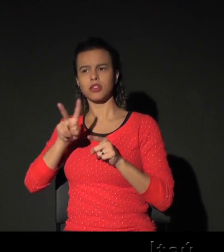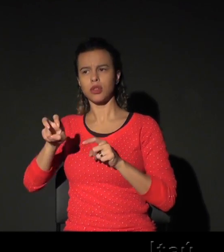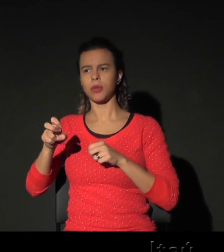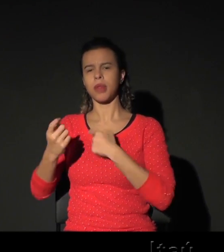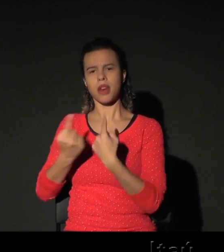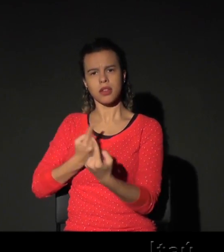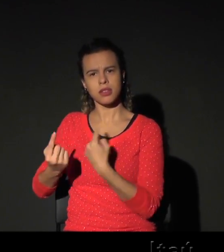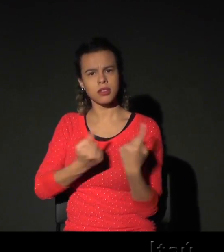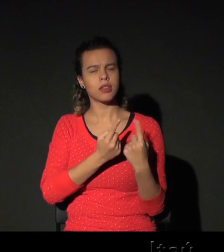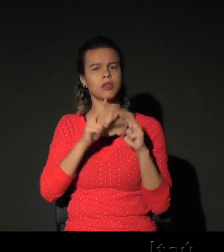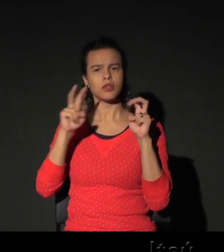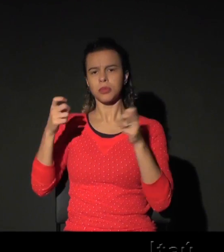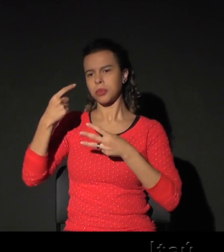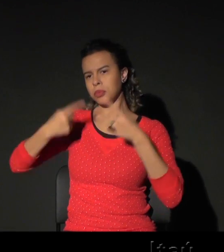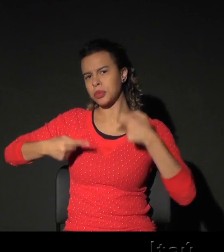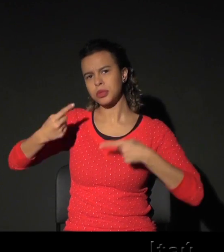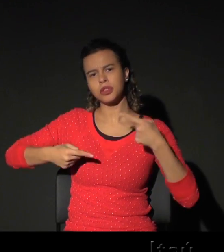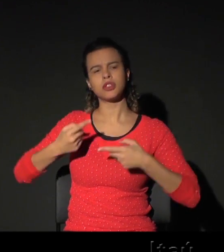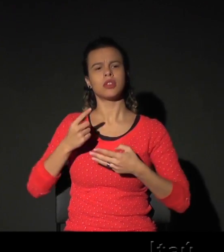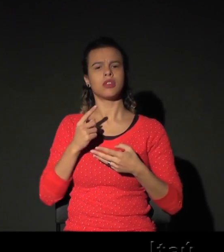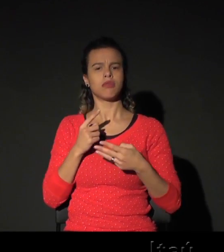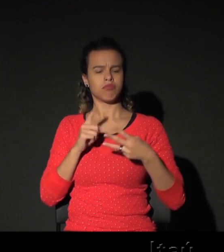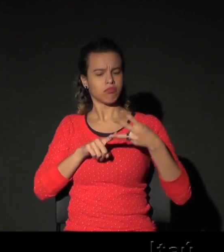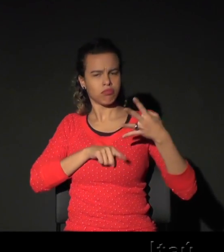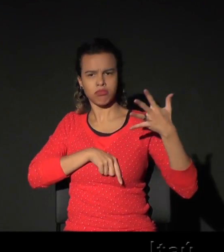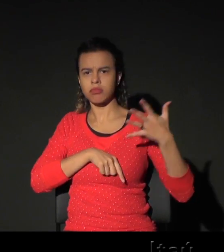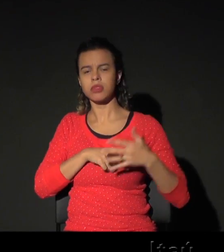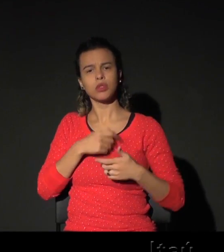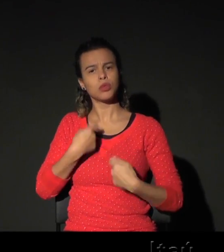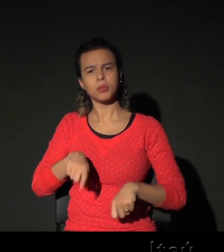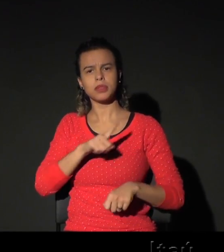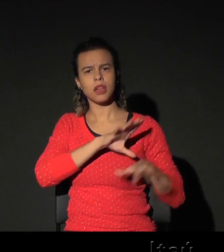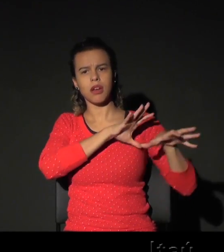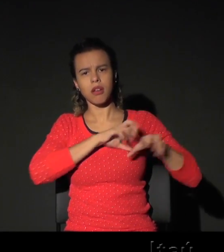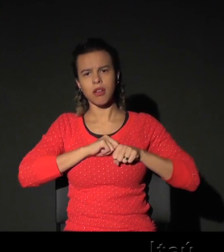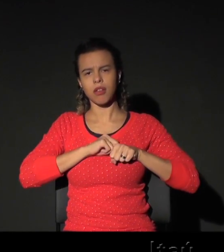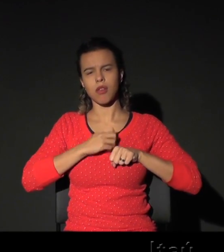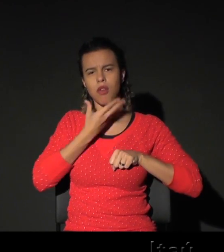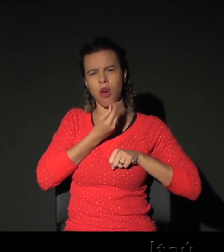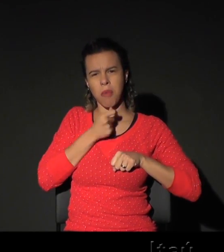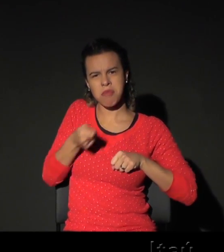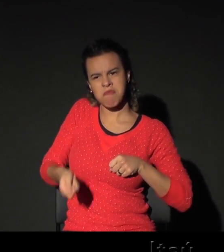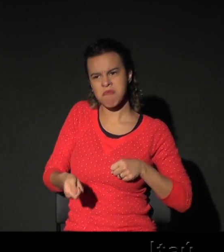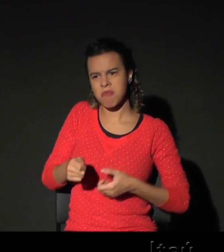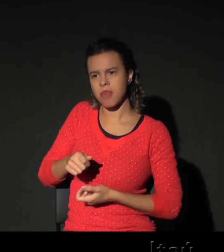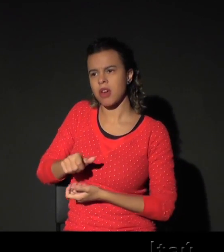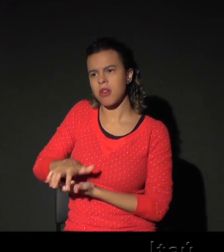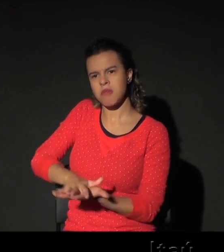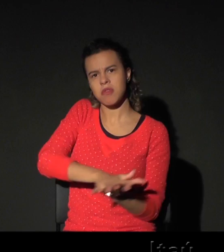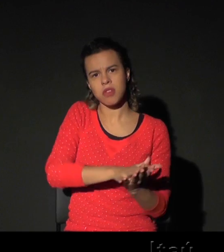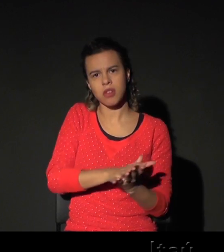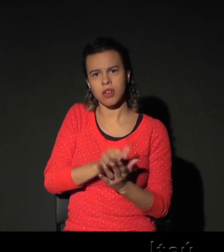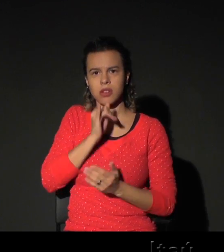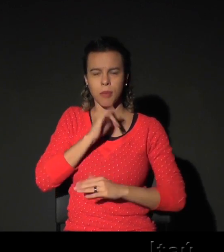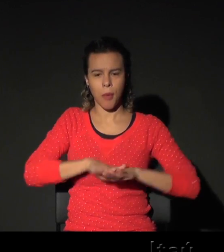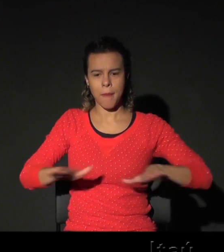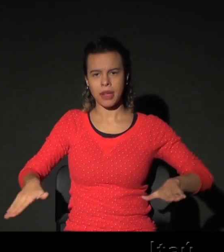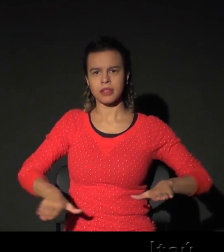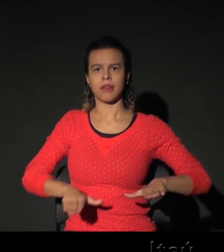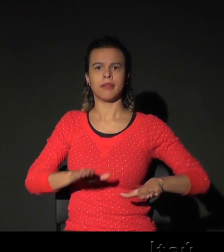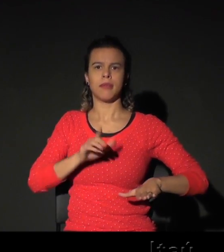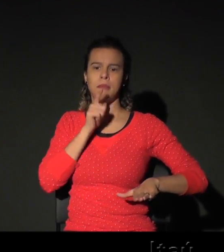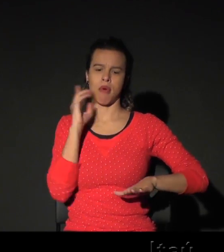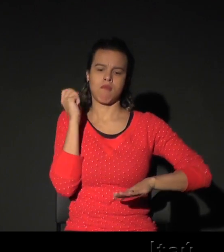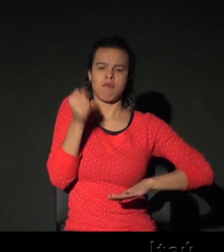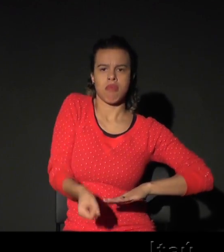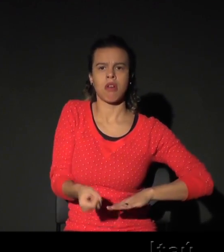política sem ter que né Eh reproduzir as relações de poder masculina sem ter que colocar o pau na mesa né Principalmente Porque